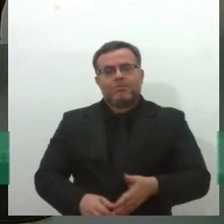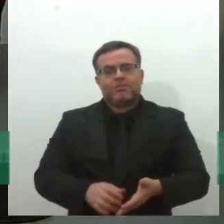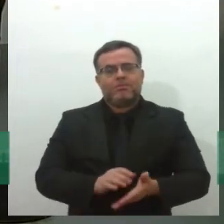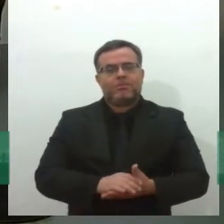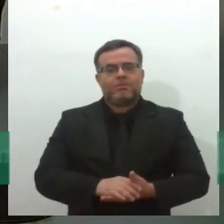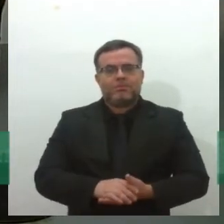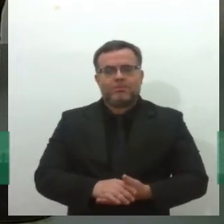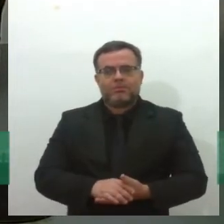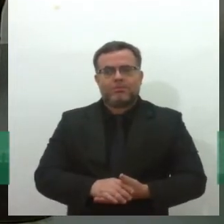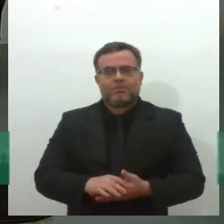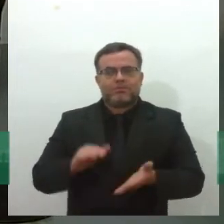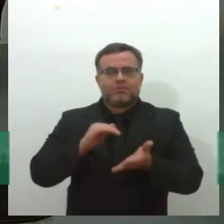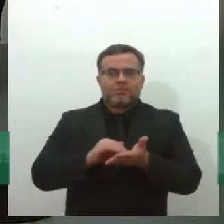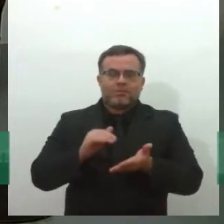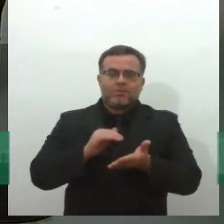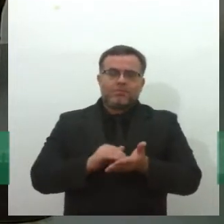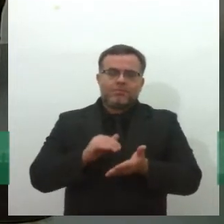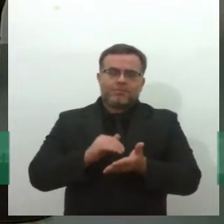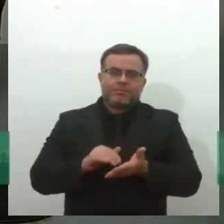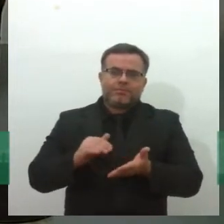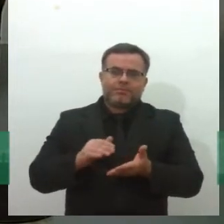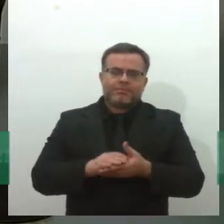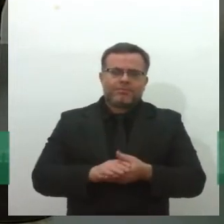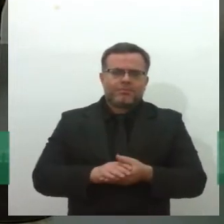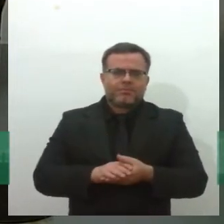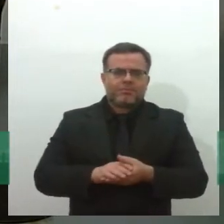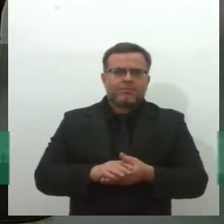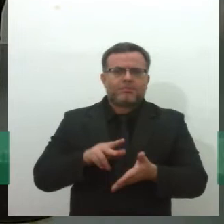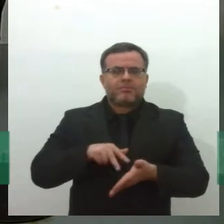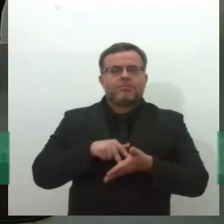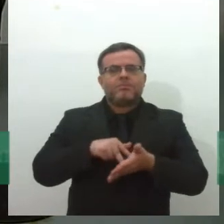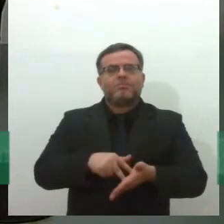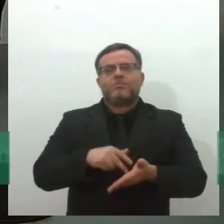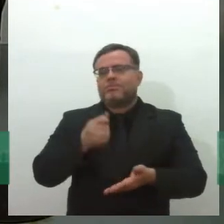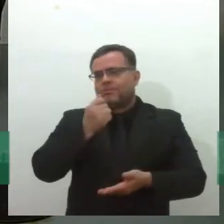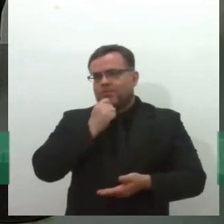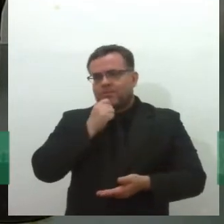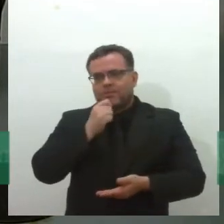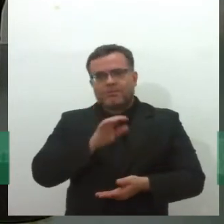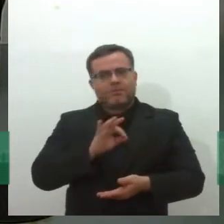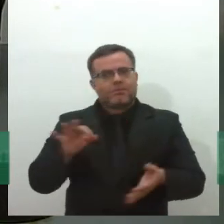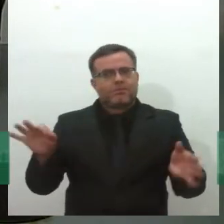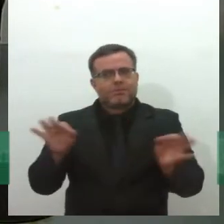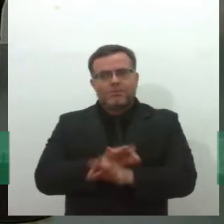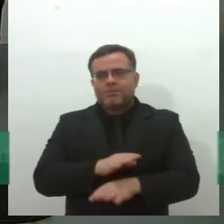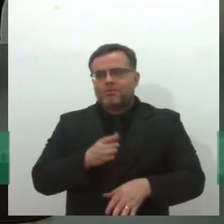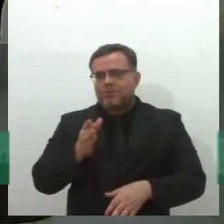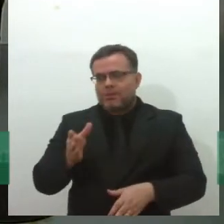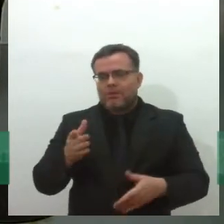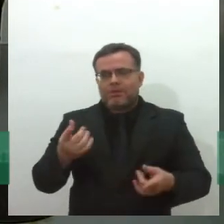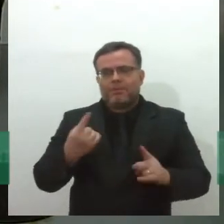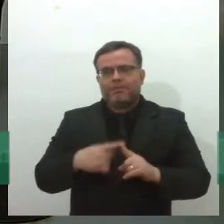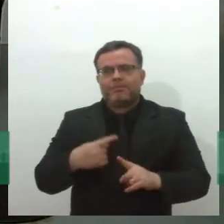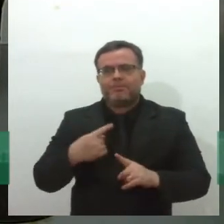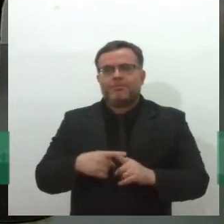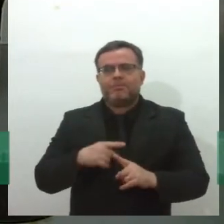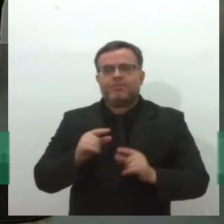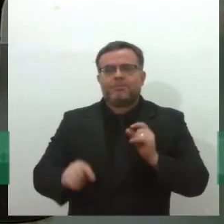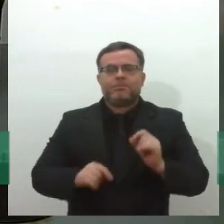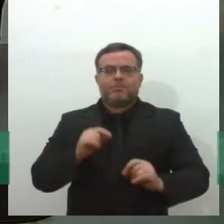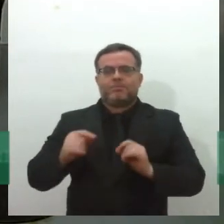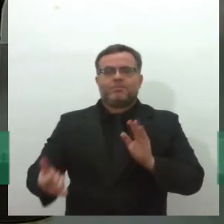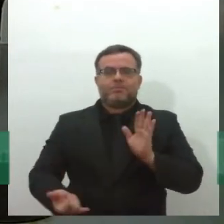O secretário de Fazenda não tem um posicionamento fechado quanto a isso, porque seria um